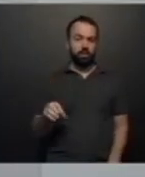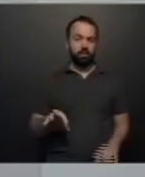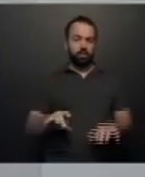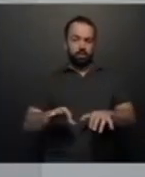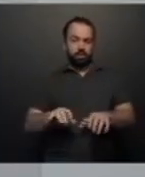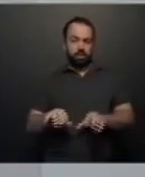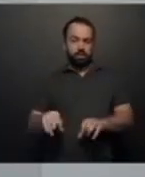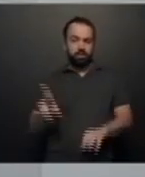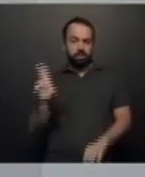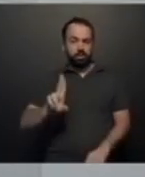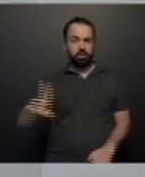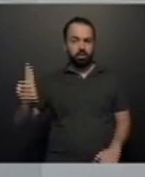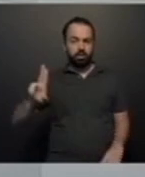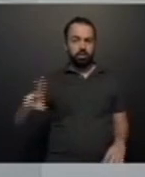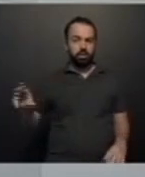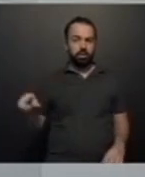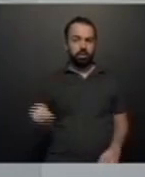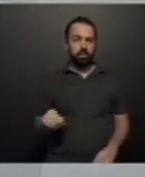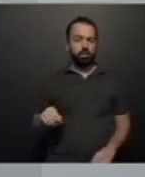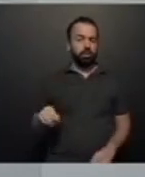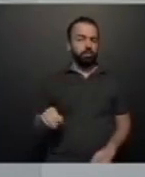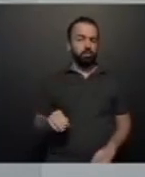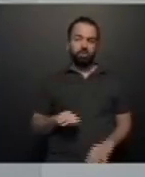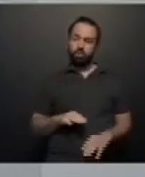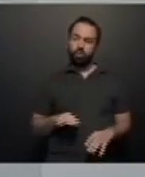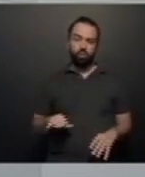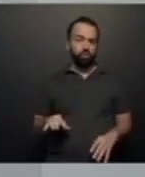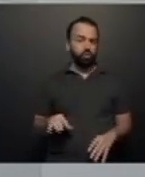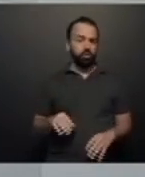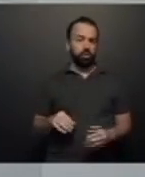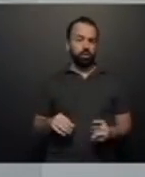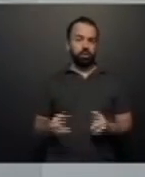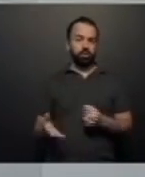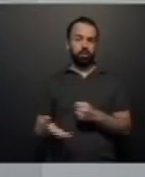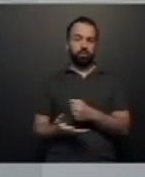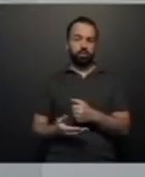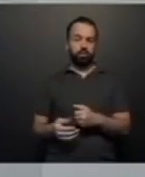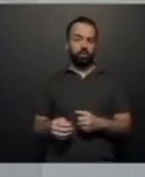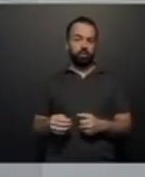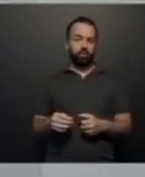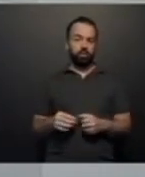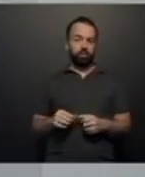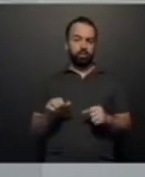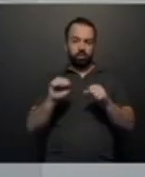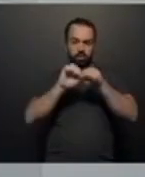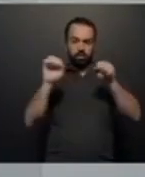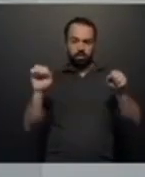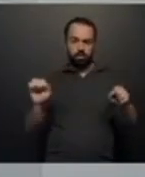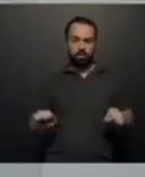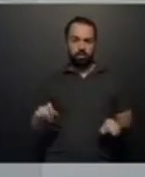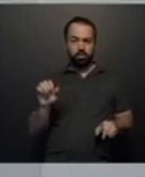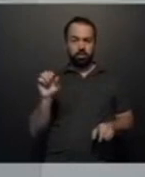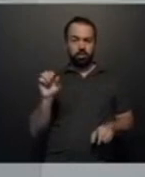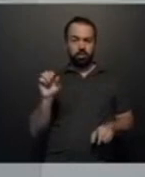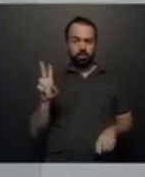computacional utiliza a numeração binária, que é composta por 1 e por 0.